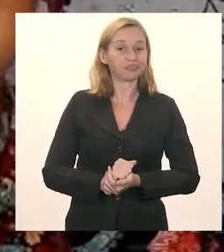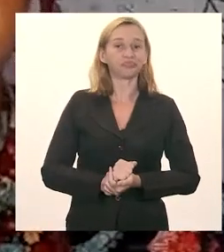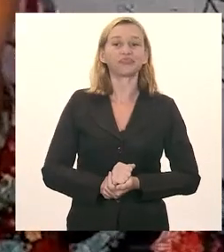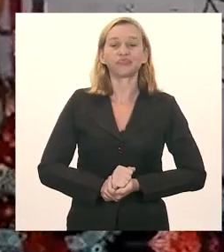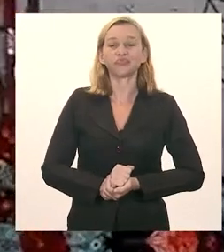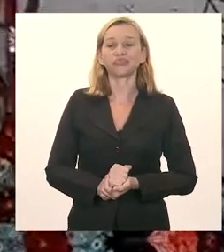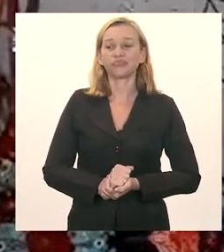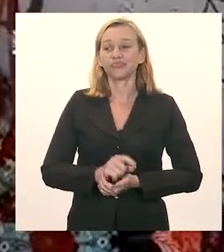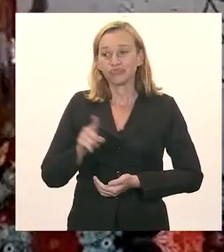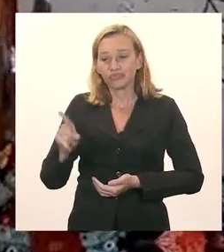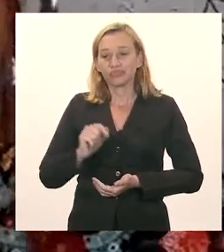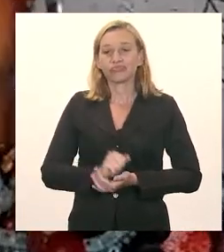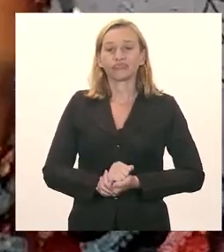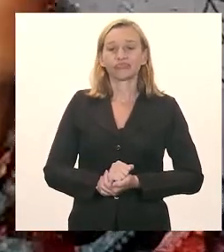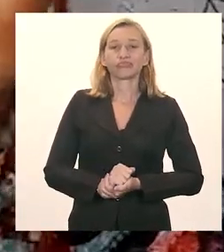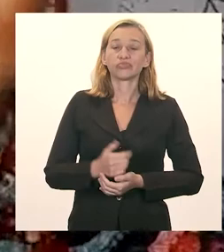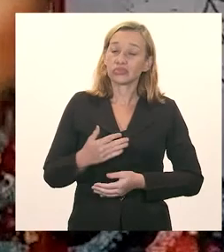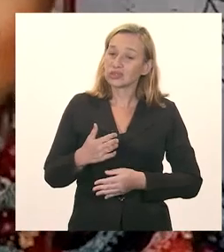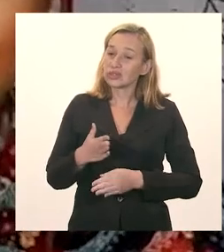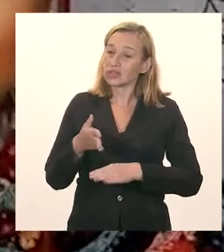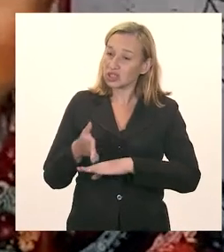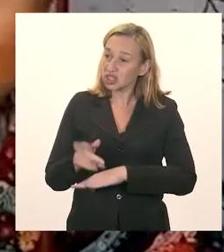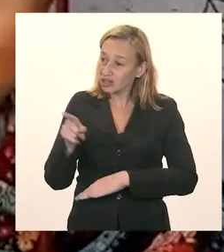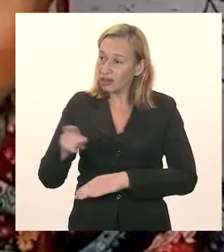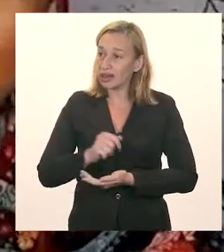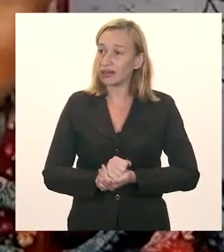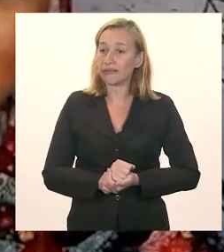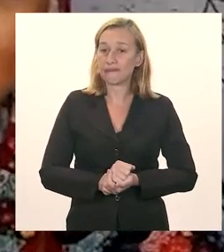e brincantes de lá. E aí, chegando